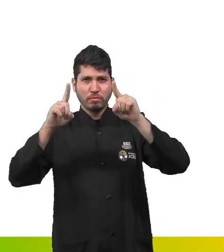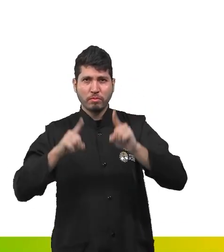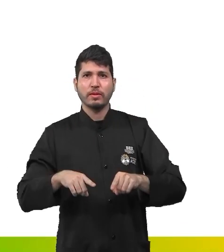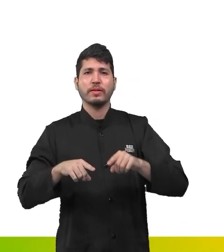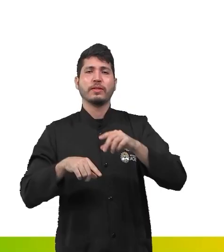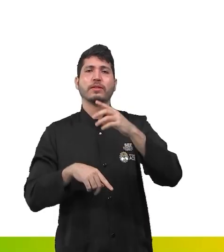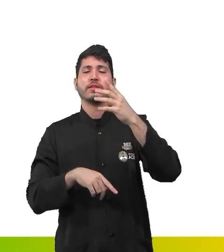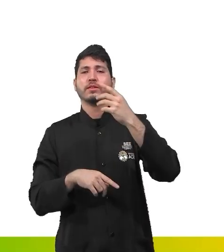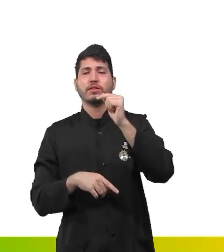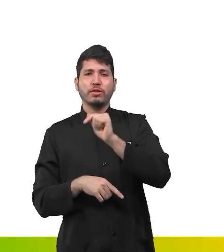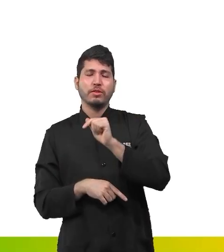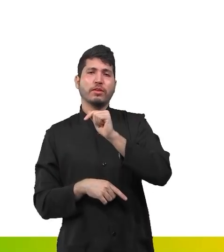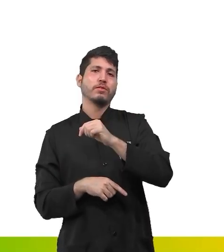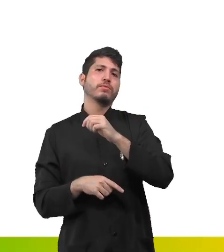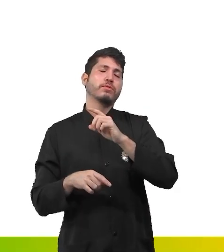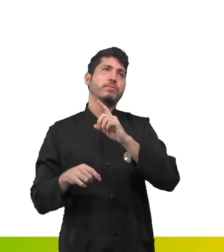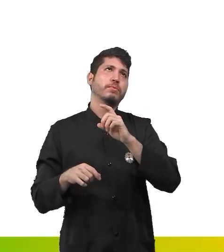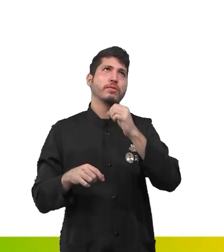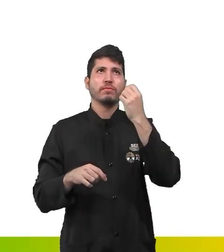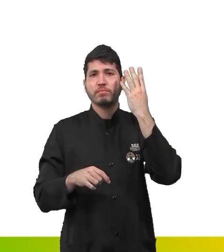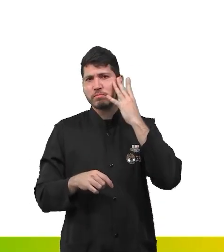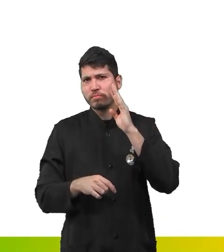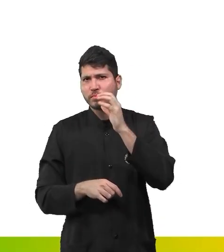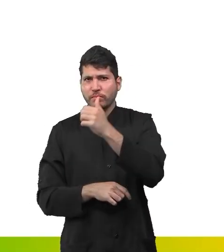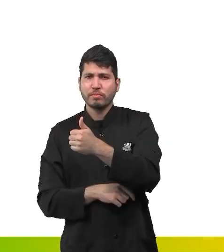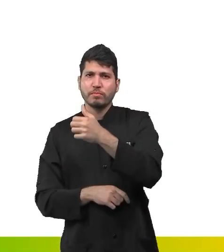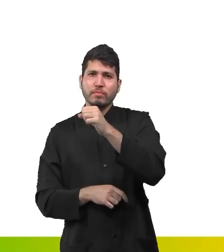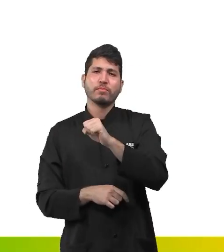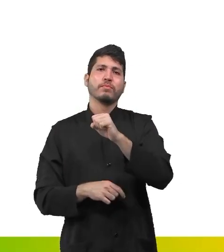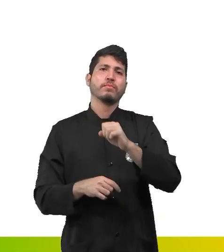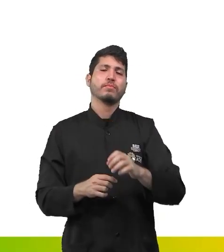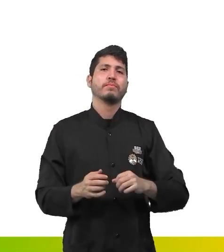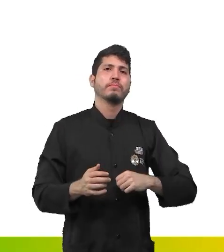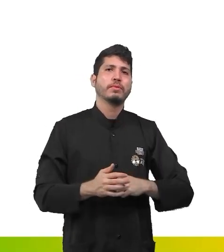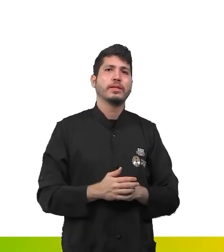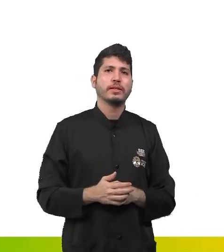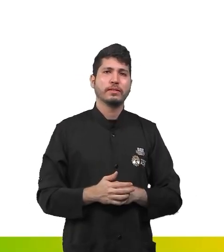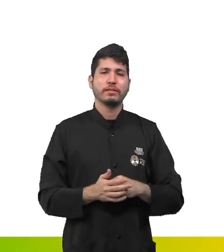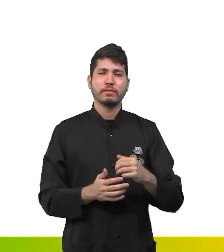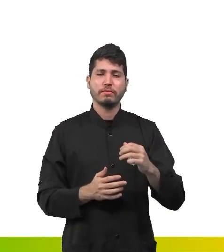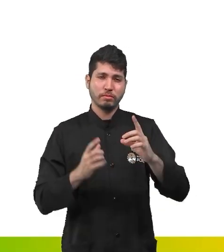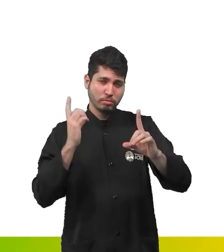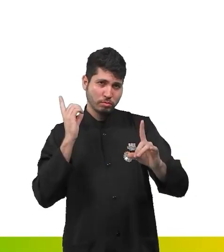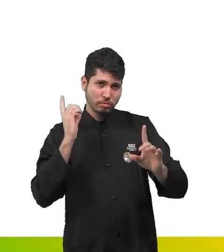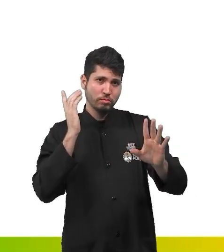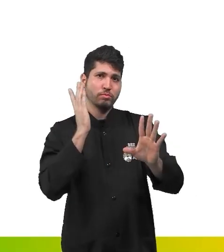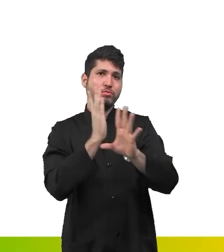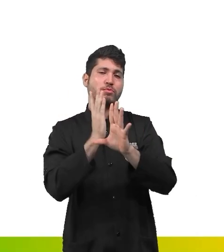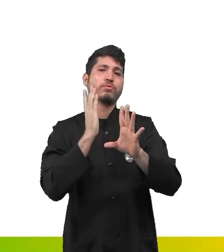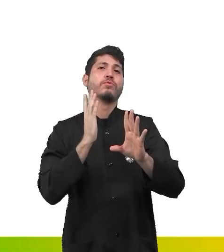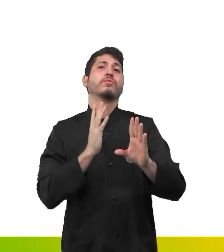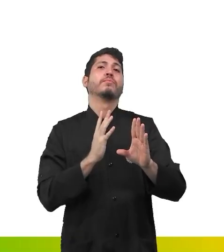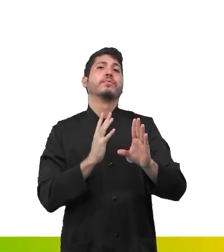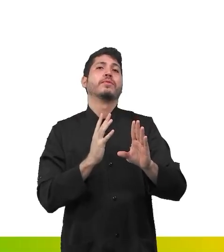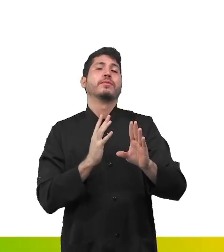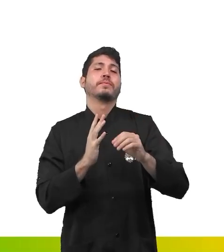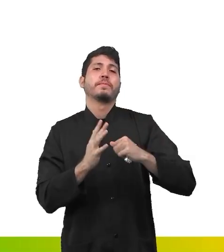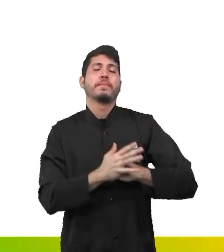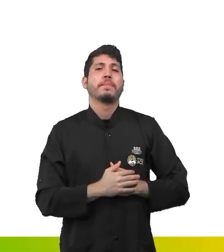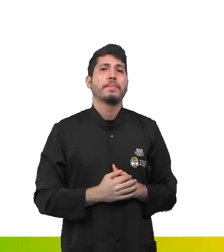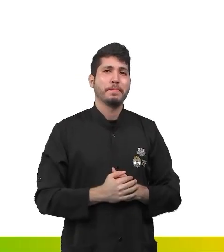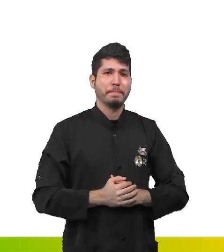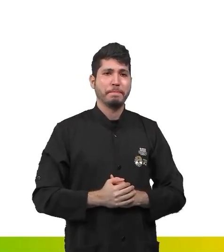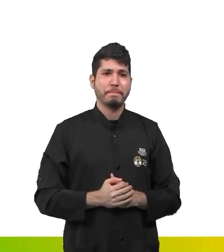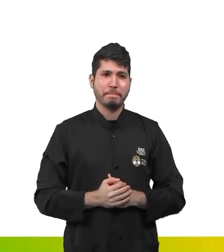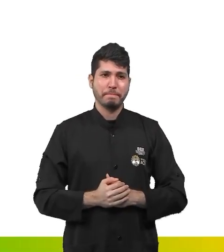proporcionalidade que é essa para descobrir o número de dias. Nós vamos multiplicar